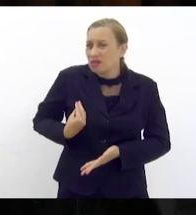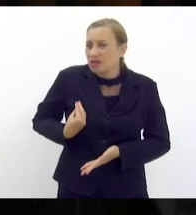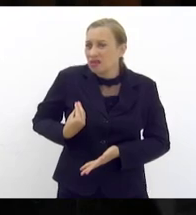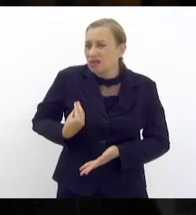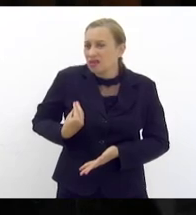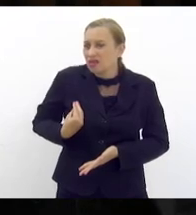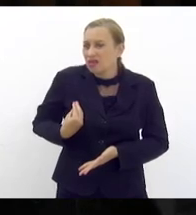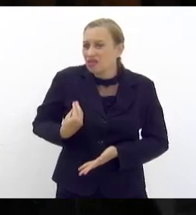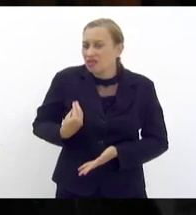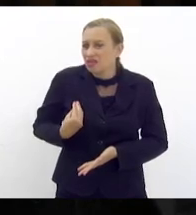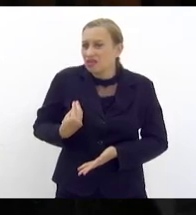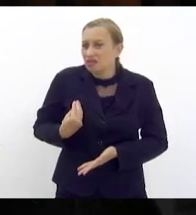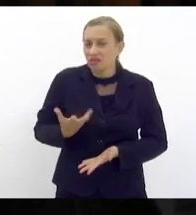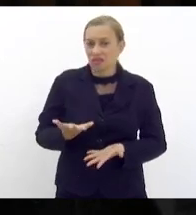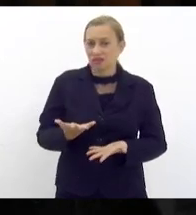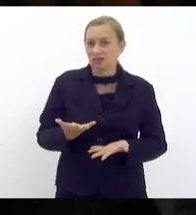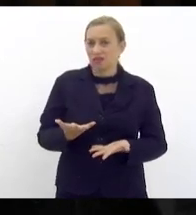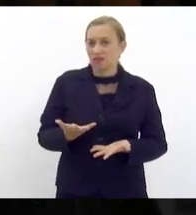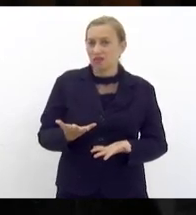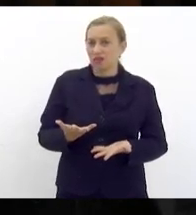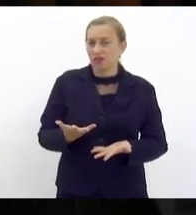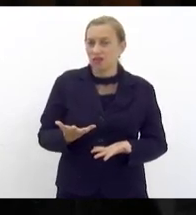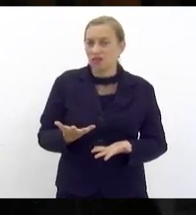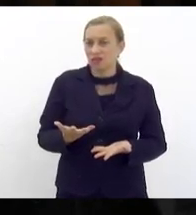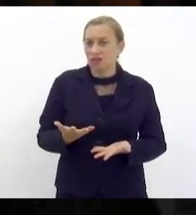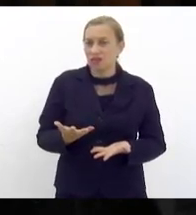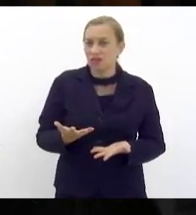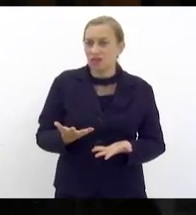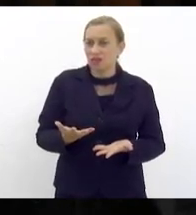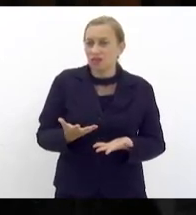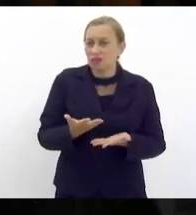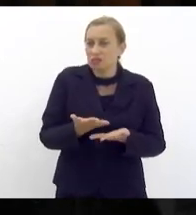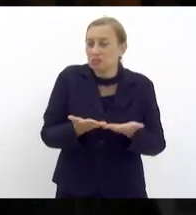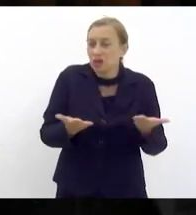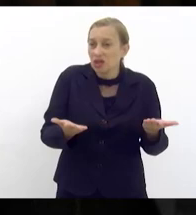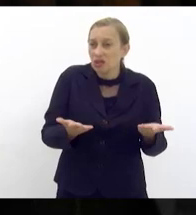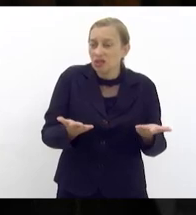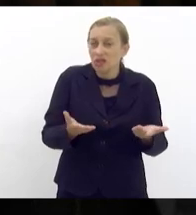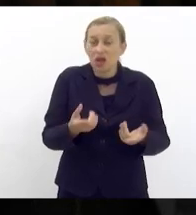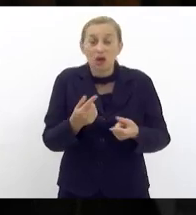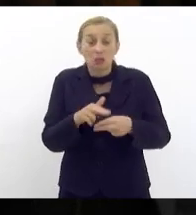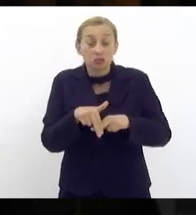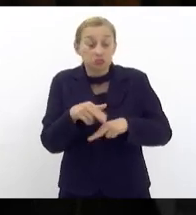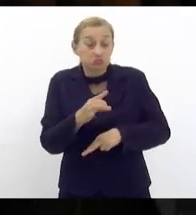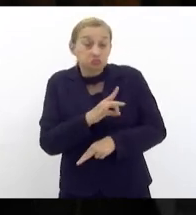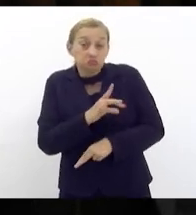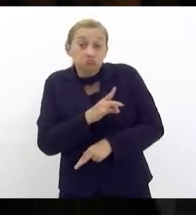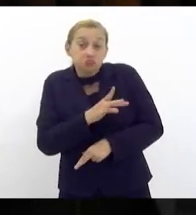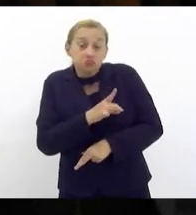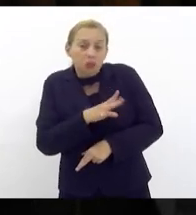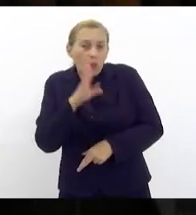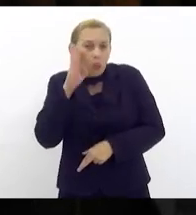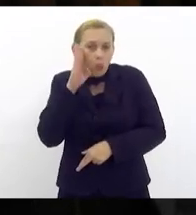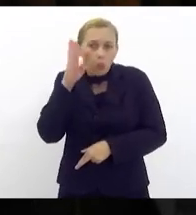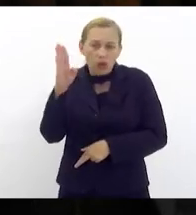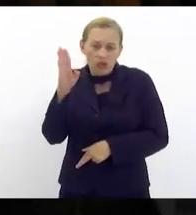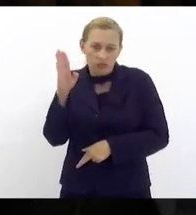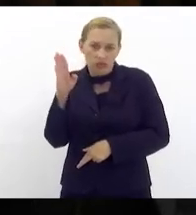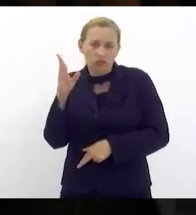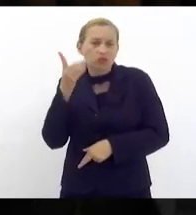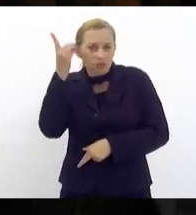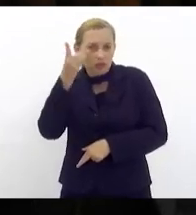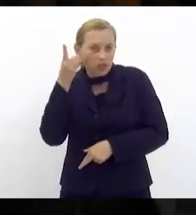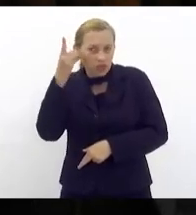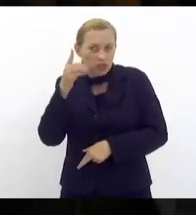isso que a sociedade do medo é medo porque porque o medo fundamental Deputado